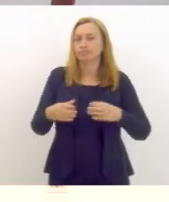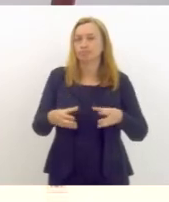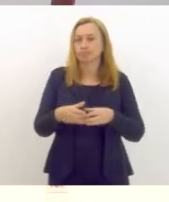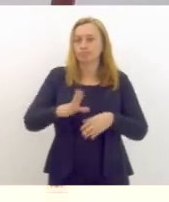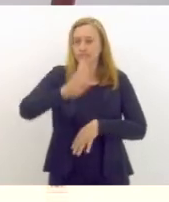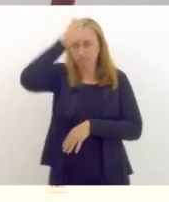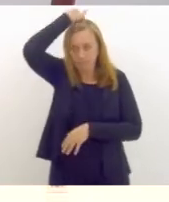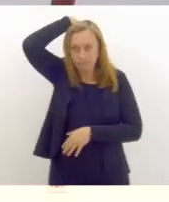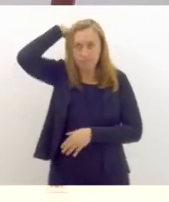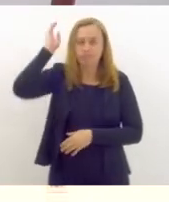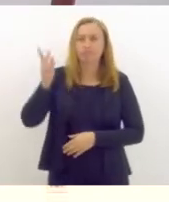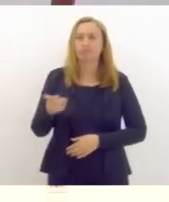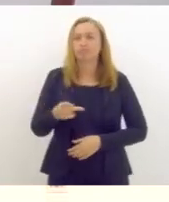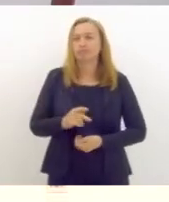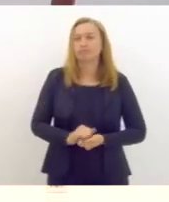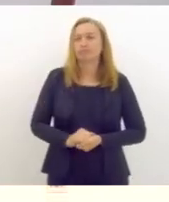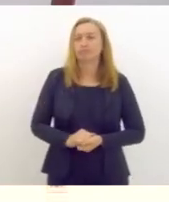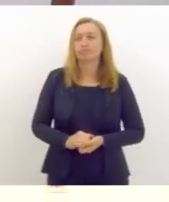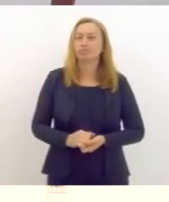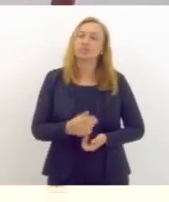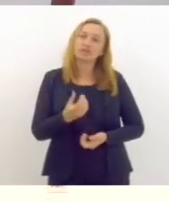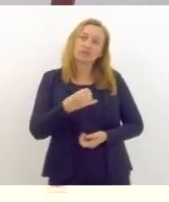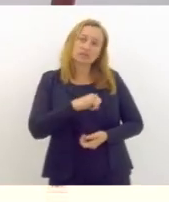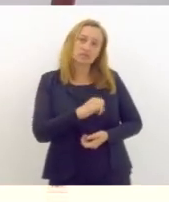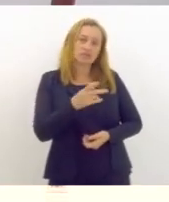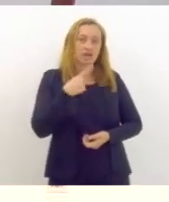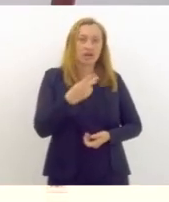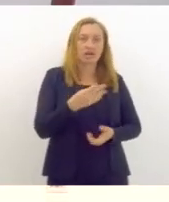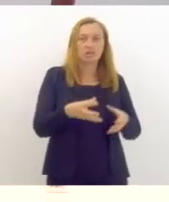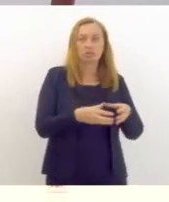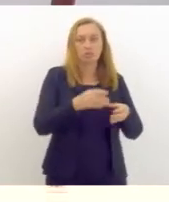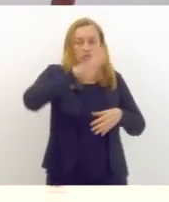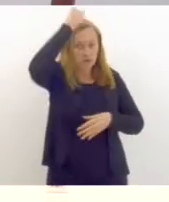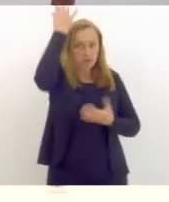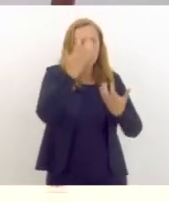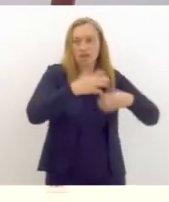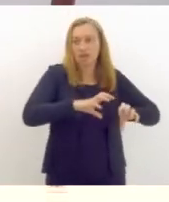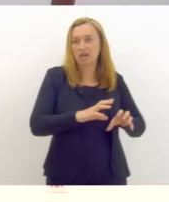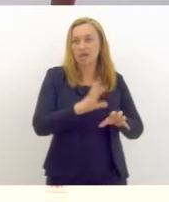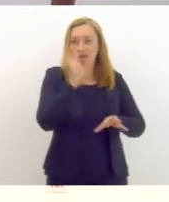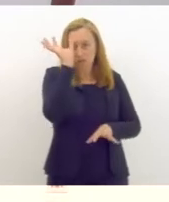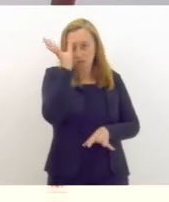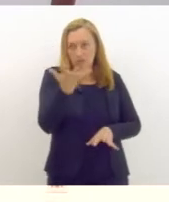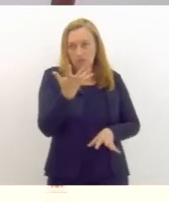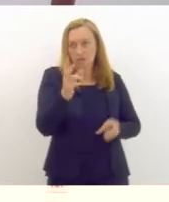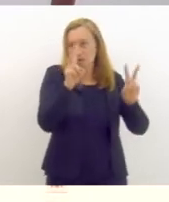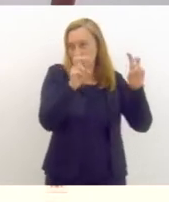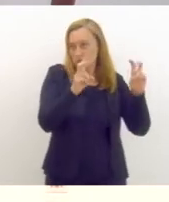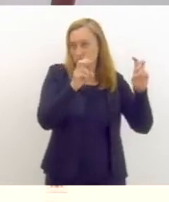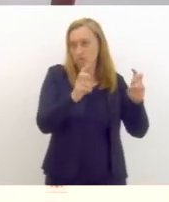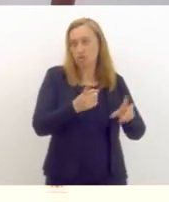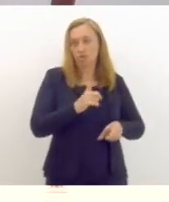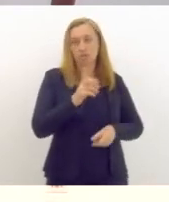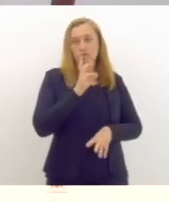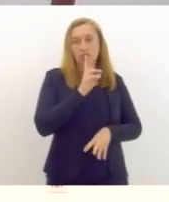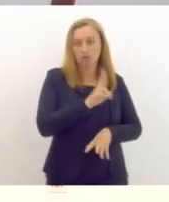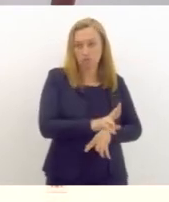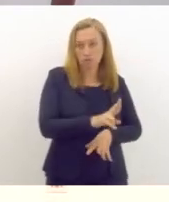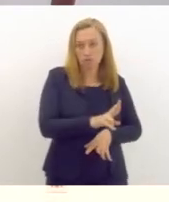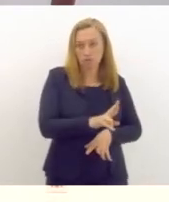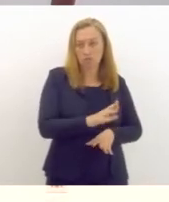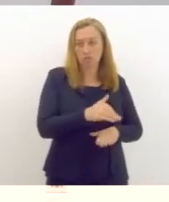Bombeiros tem alguém falar é o corpo de bombeiros não quer resolver a questão eu ainda não vou responder pelos outros